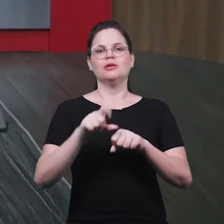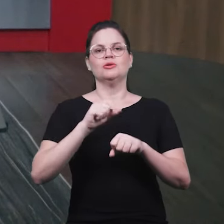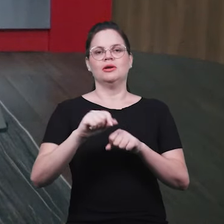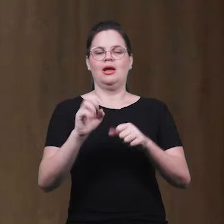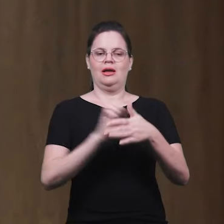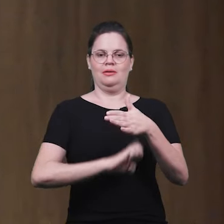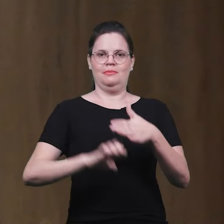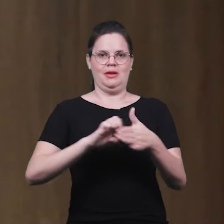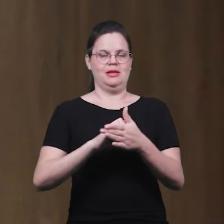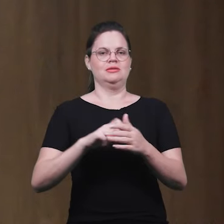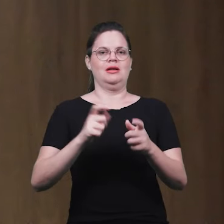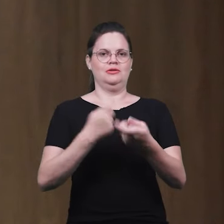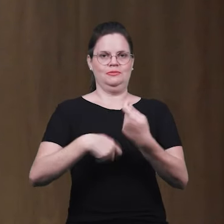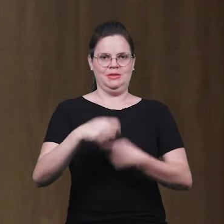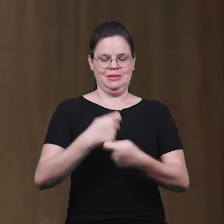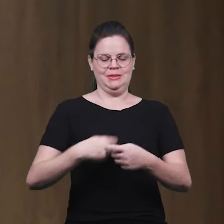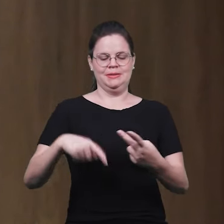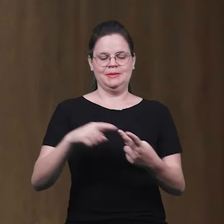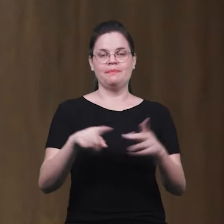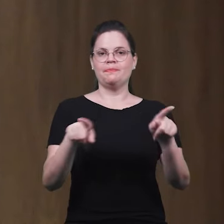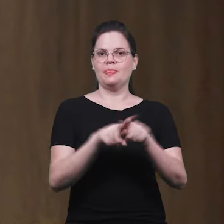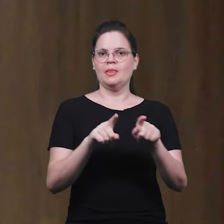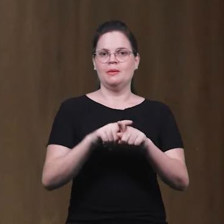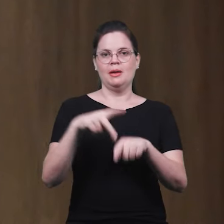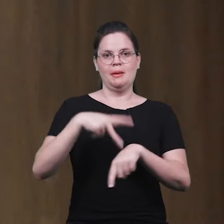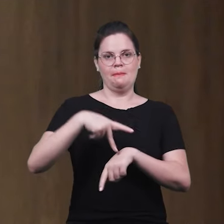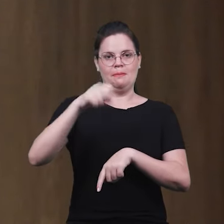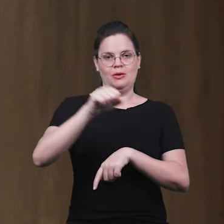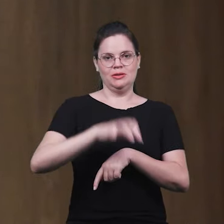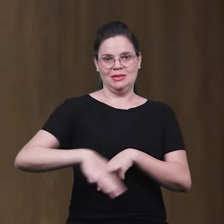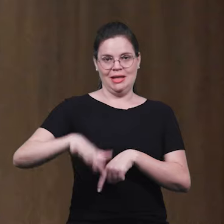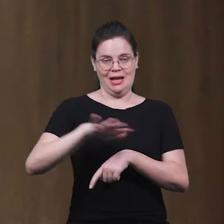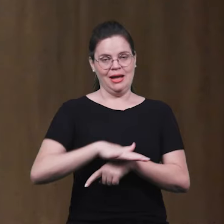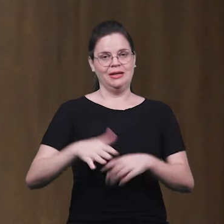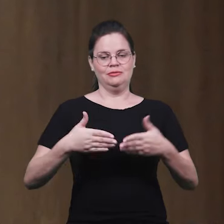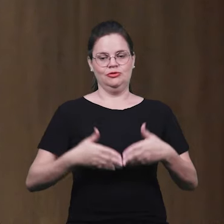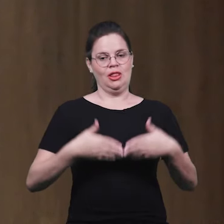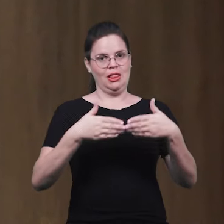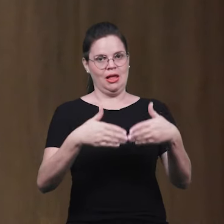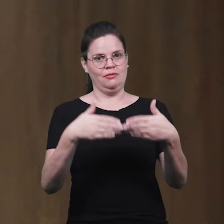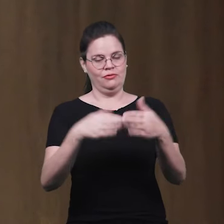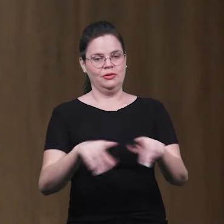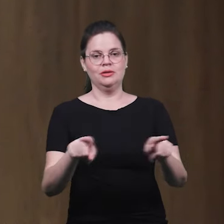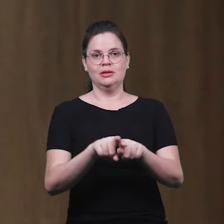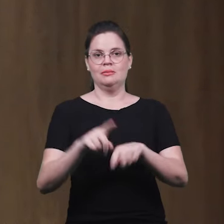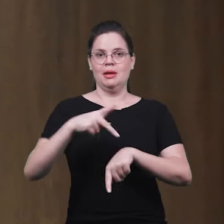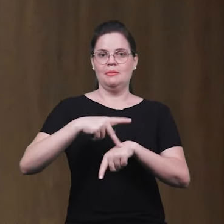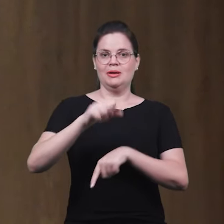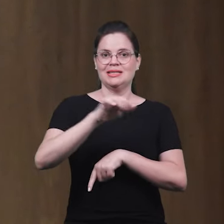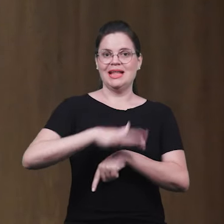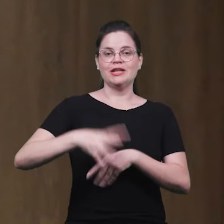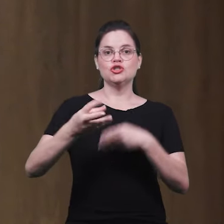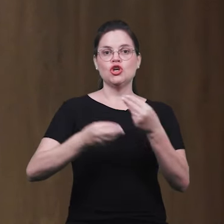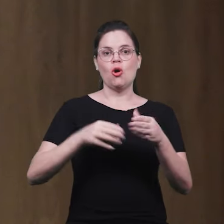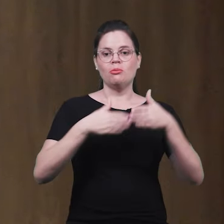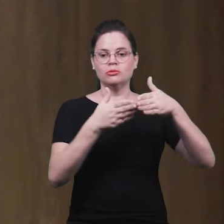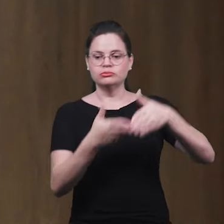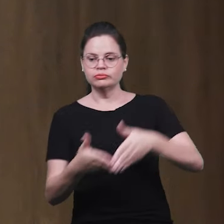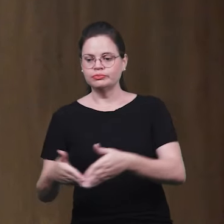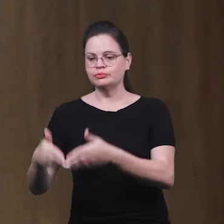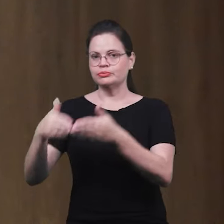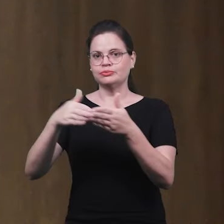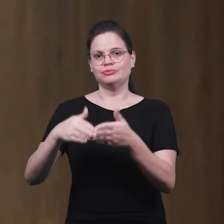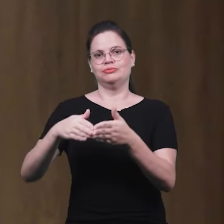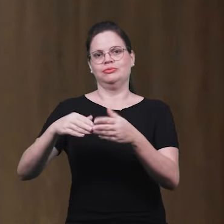naval, pós-graduado em arqueação de navios, é também pastor da nossa igreja ali na Serra, em Jardim Tropical 1, e nos